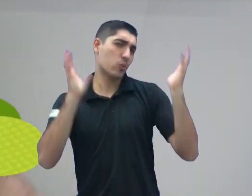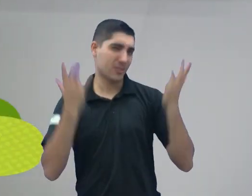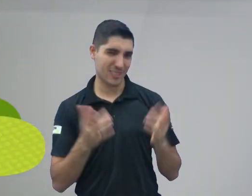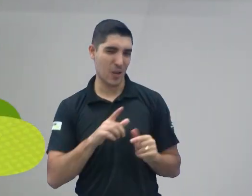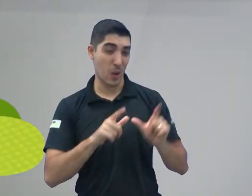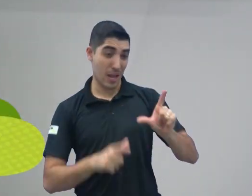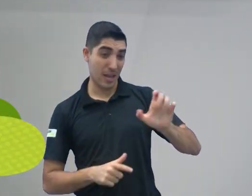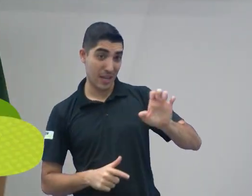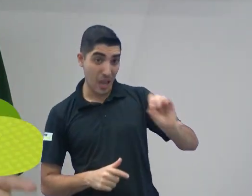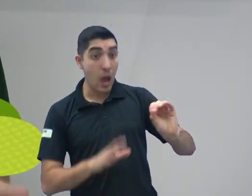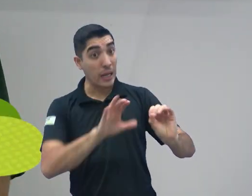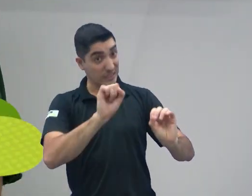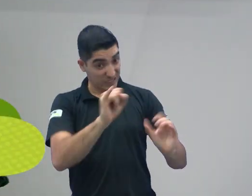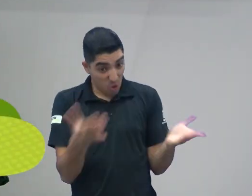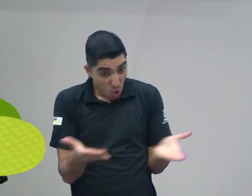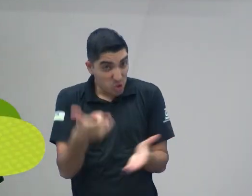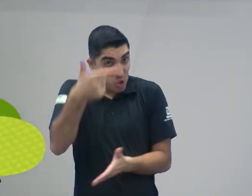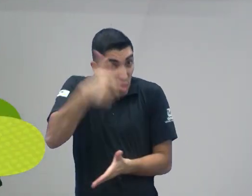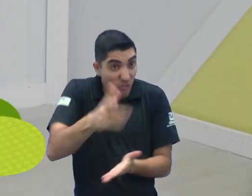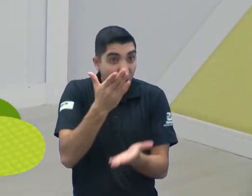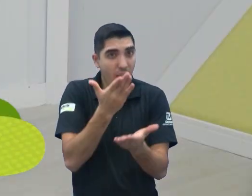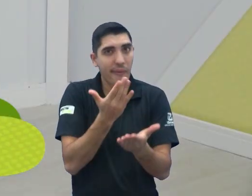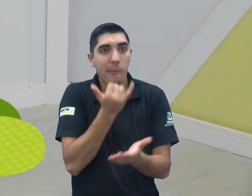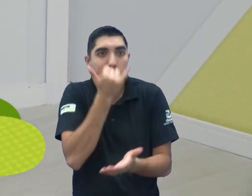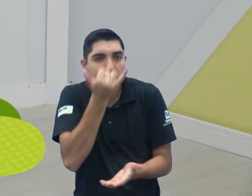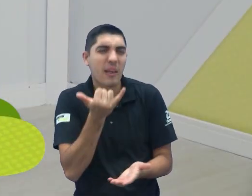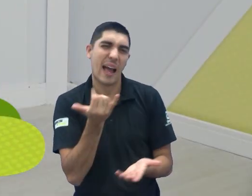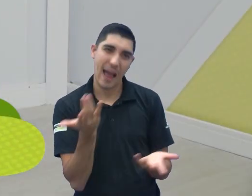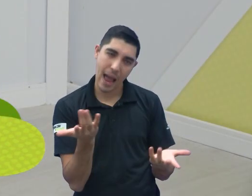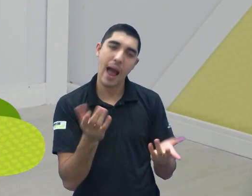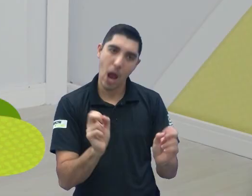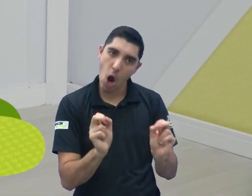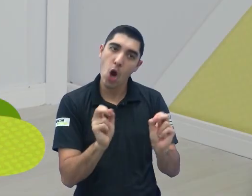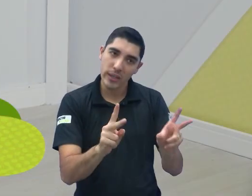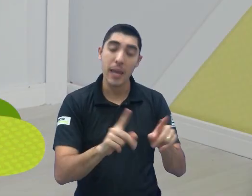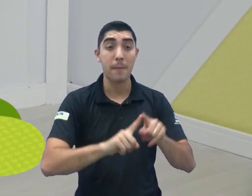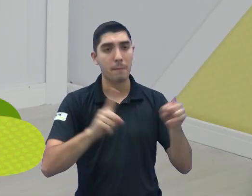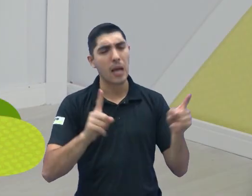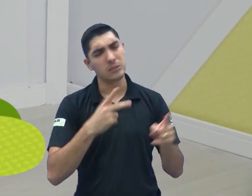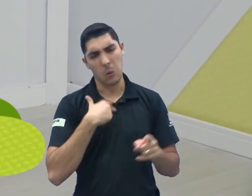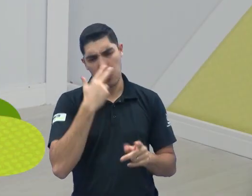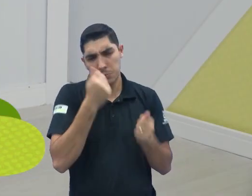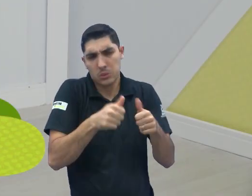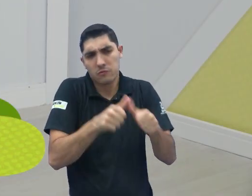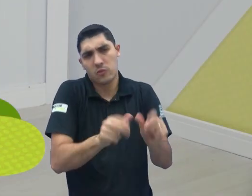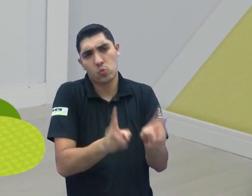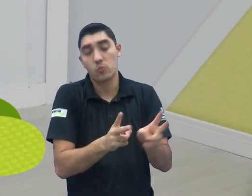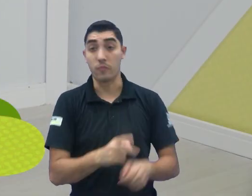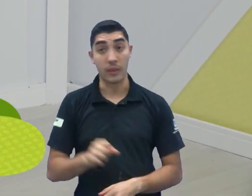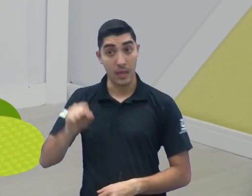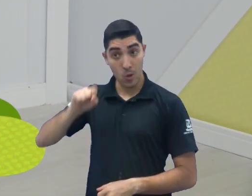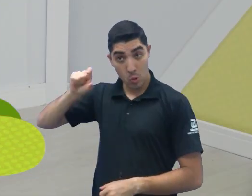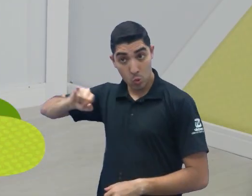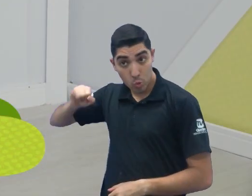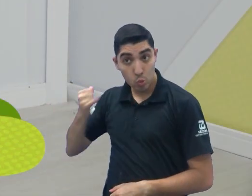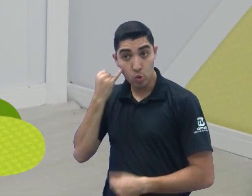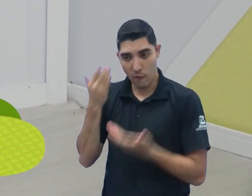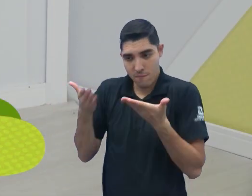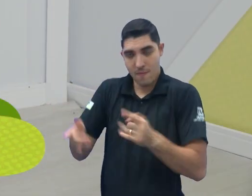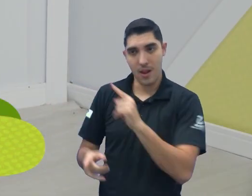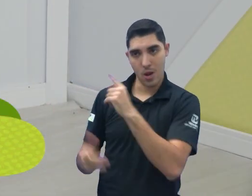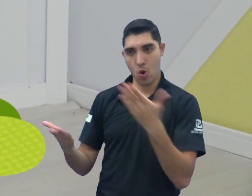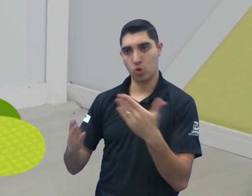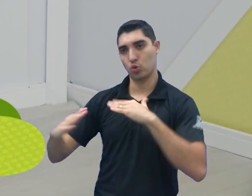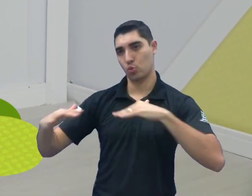já é outra história, mas eu acho que ele deve manter. Muito bem, sorte aí para o São José, o João estará lá, vai trazer as informações para você na